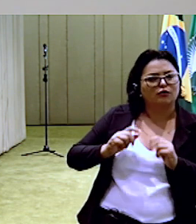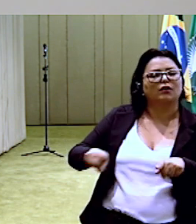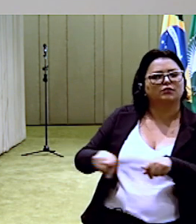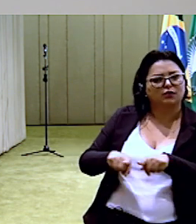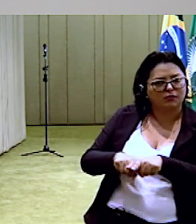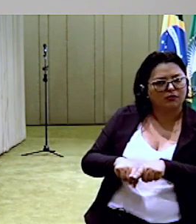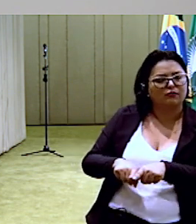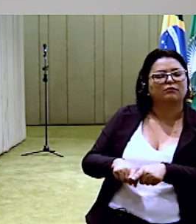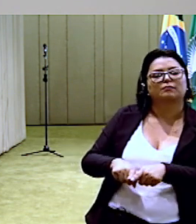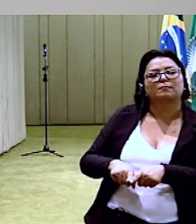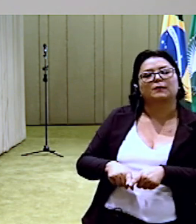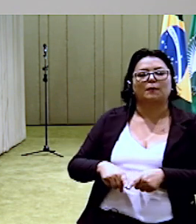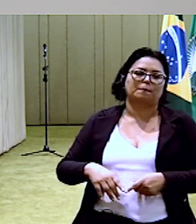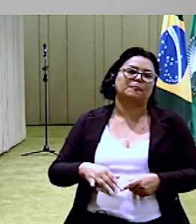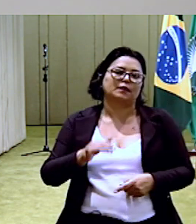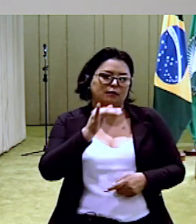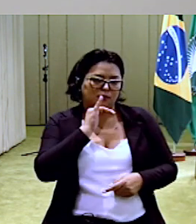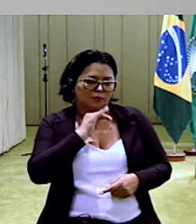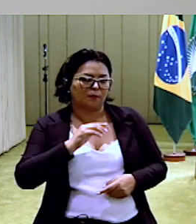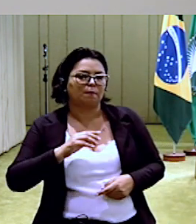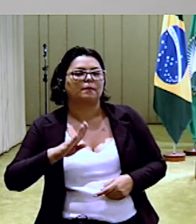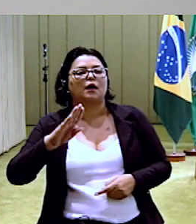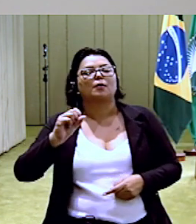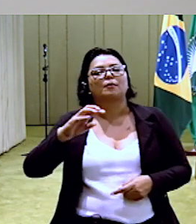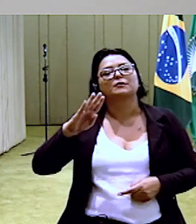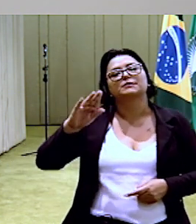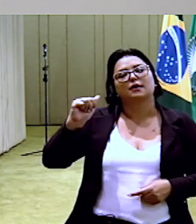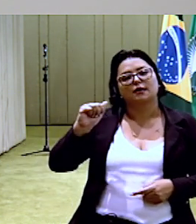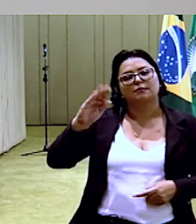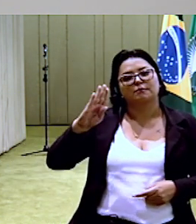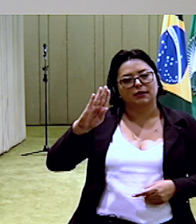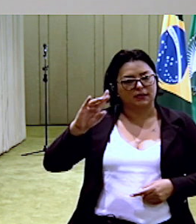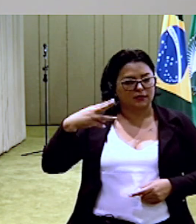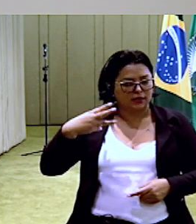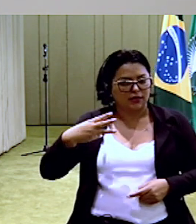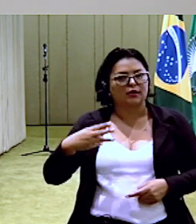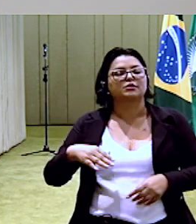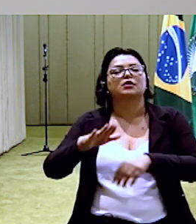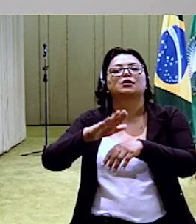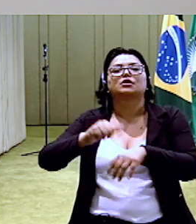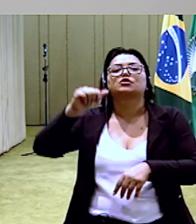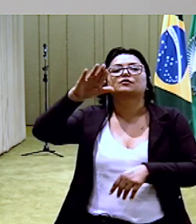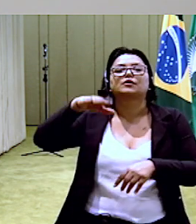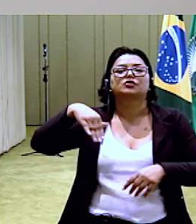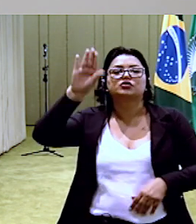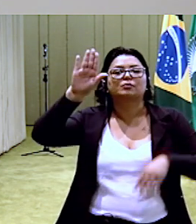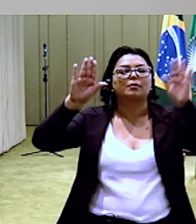Bolsa, com a B3, que lançou um chamamento, inclusive, para estabelecer cotas aí para mulheres em conselhos, para a gente